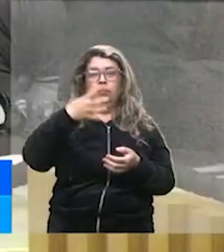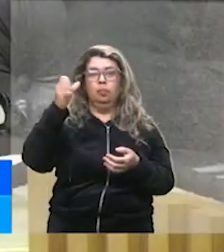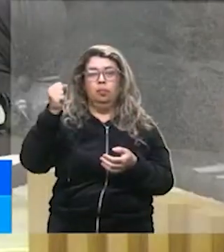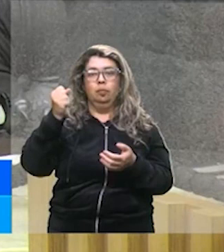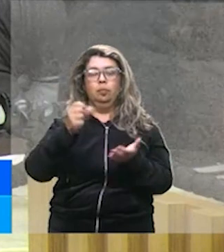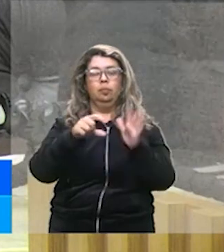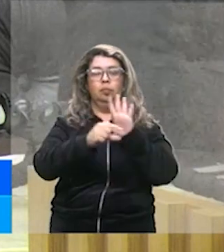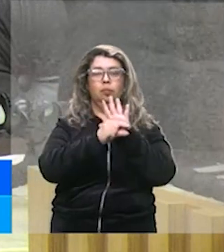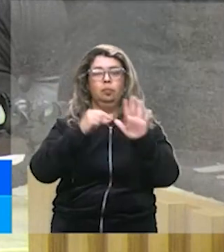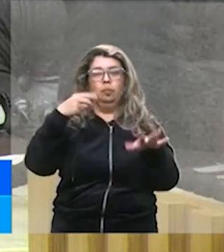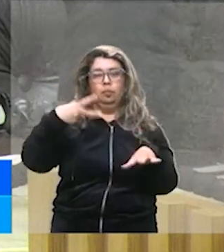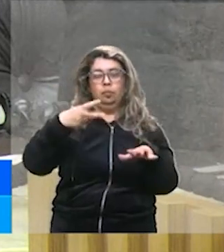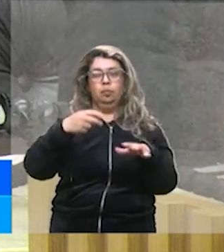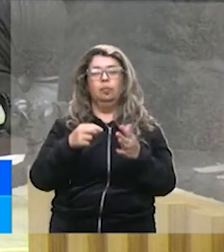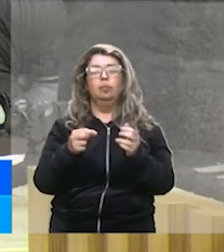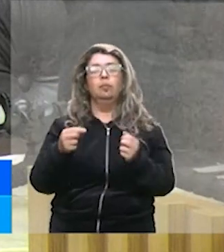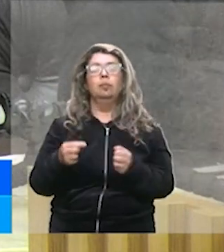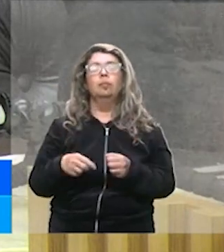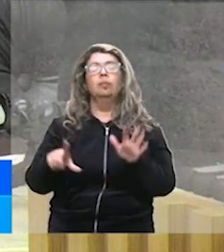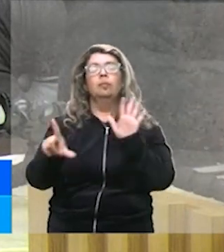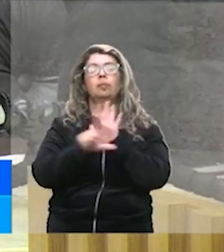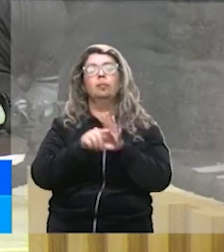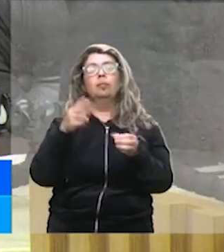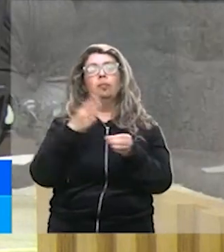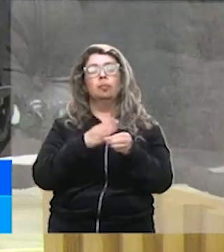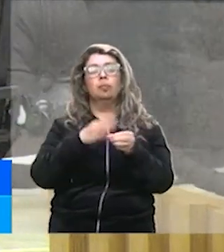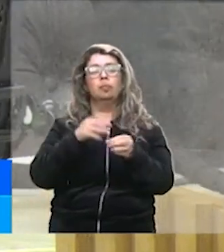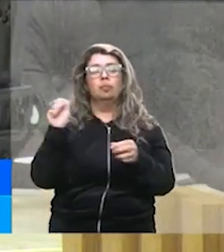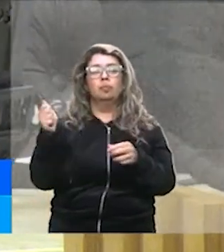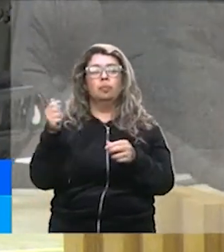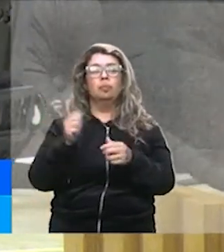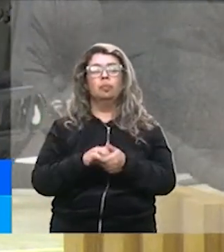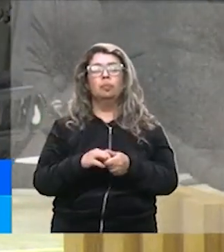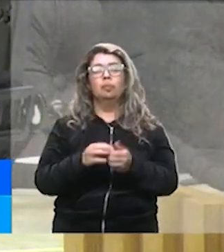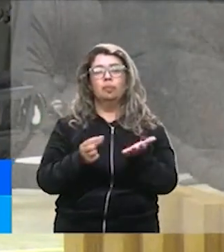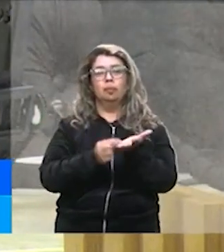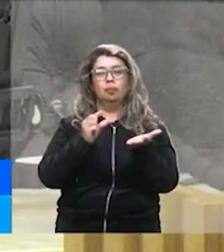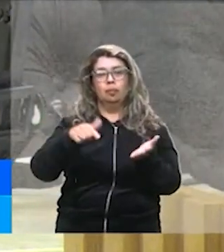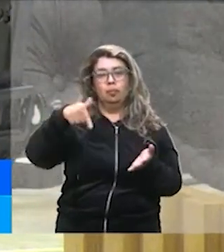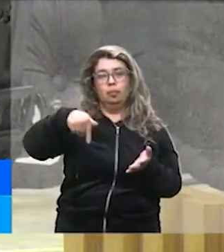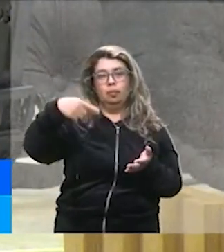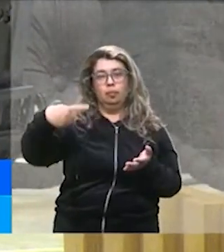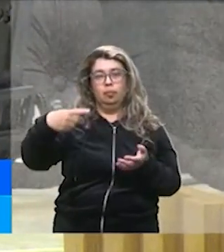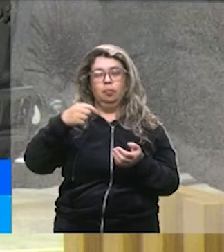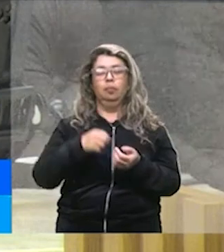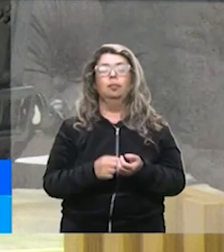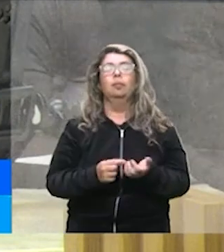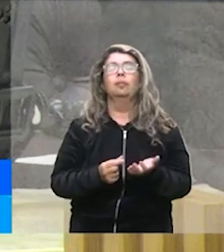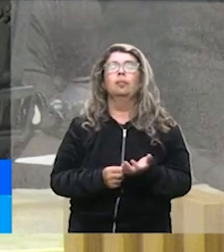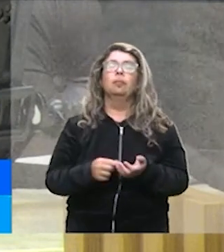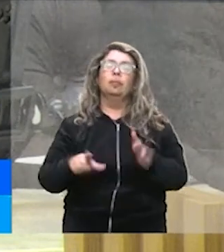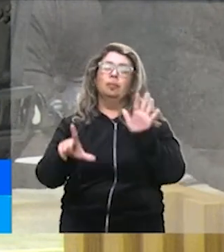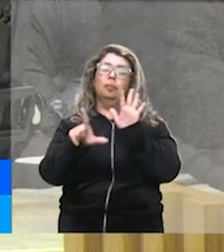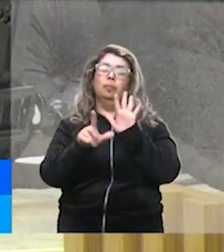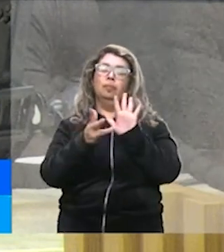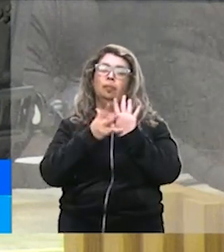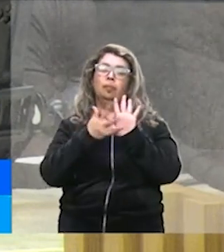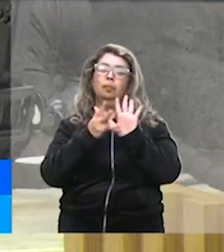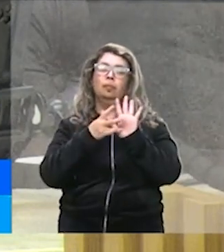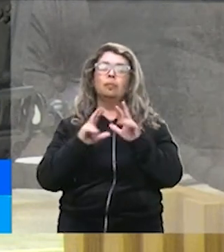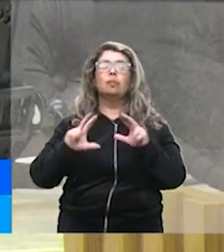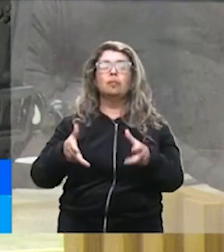e por Fernando Cirque a segundo secretário e presidente da Comissão investigadora duas horas não foi tempo